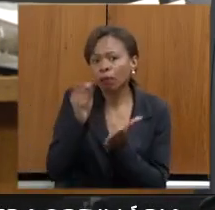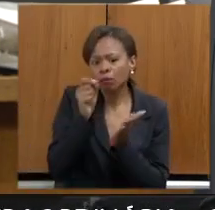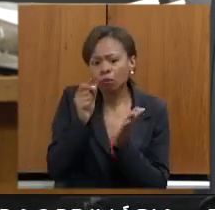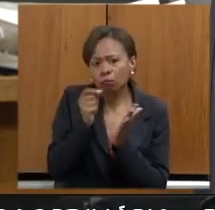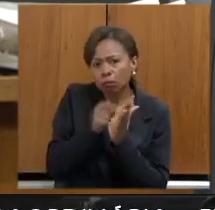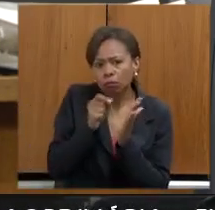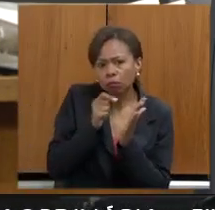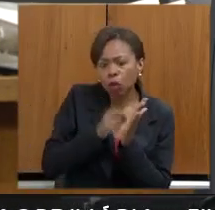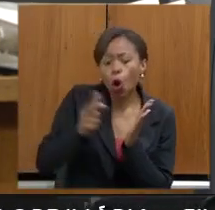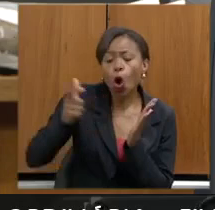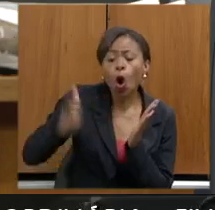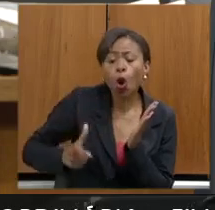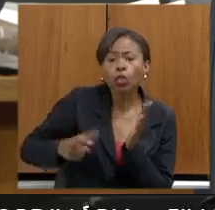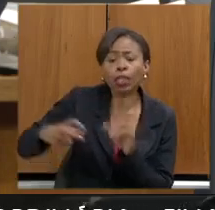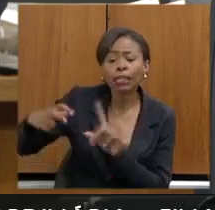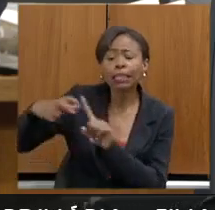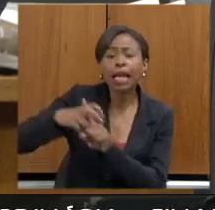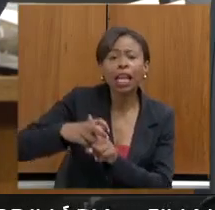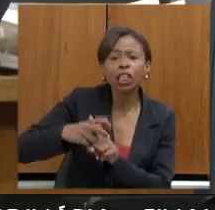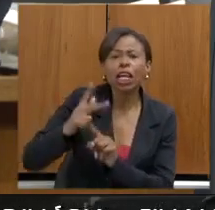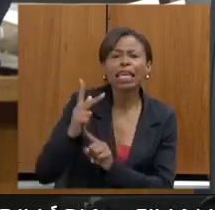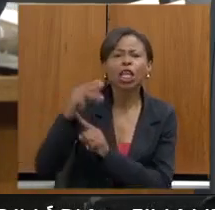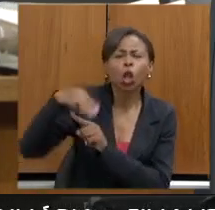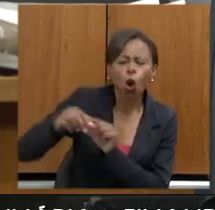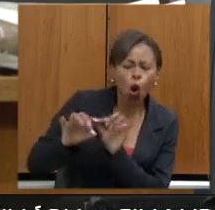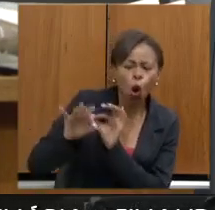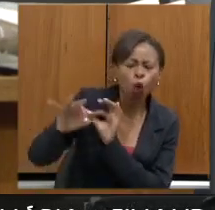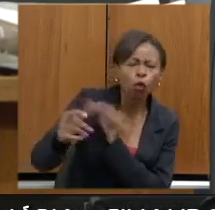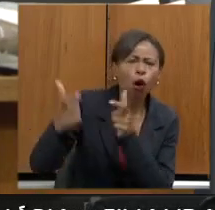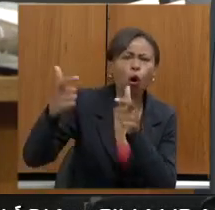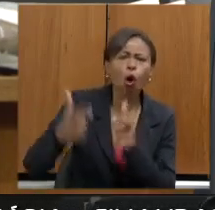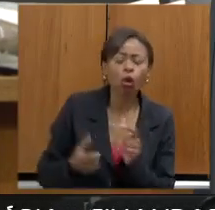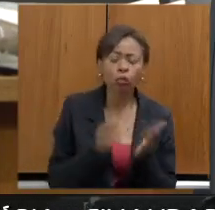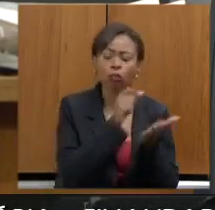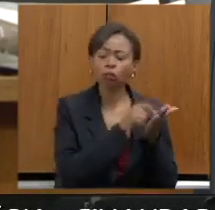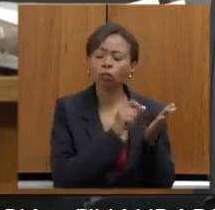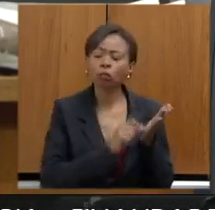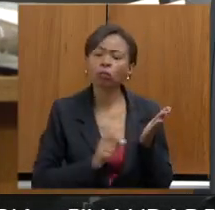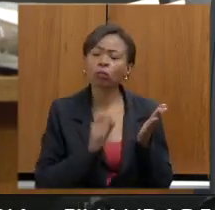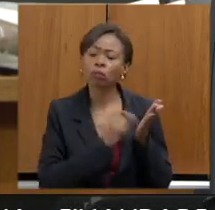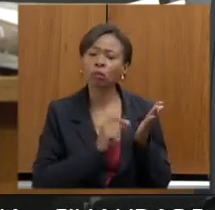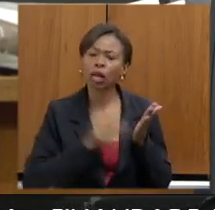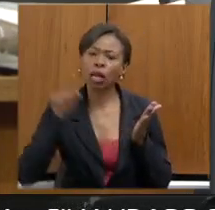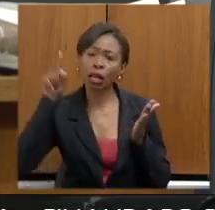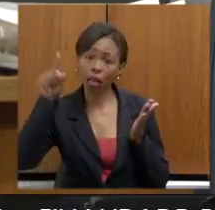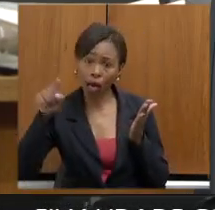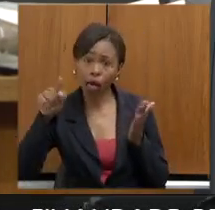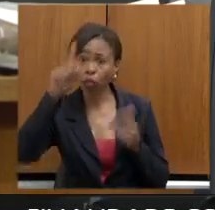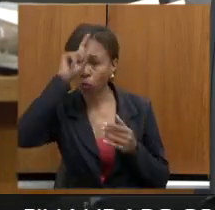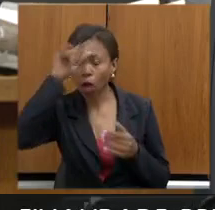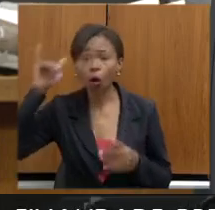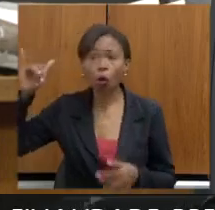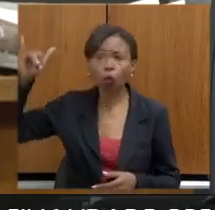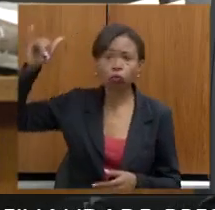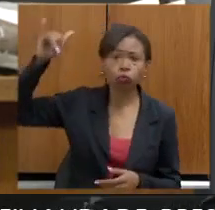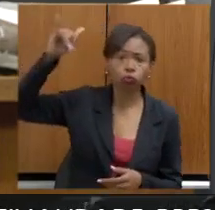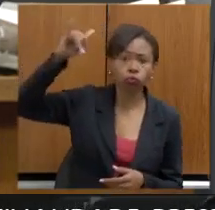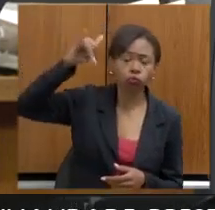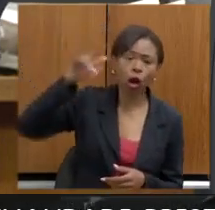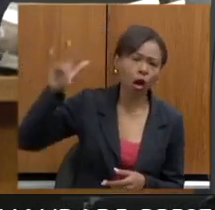acidente e que tava chegando o João 23 aquele helicóptero dos Bombeiros ou uma viatura dos Bombeiros